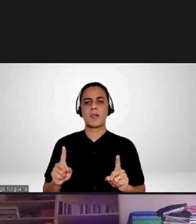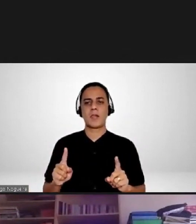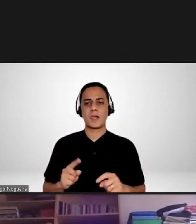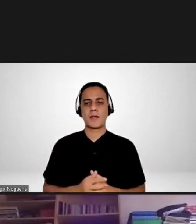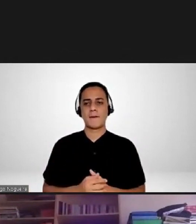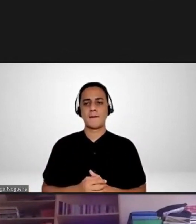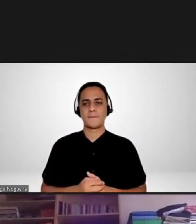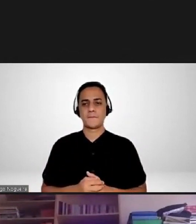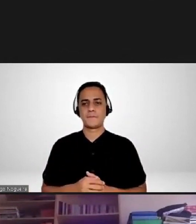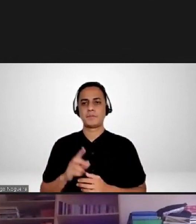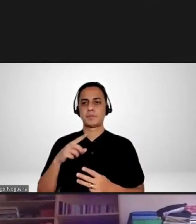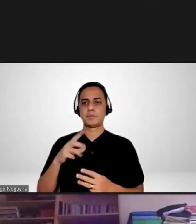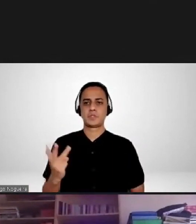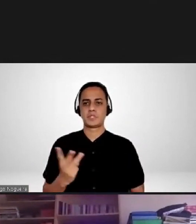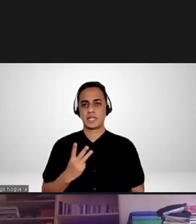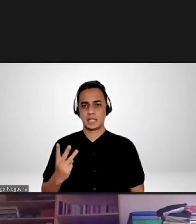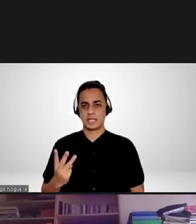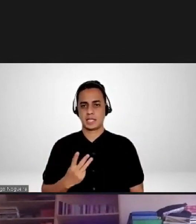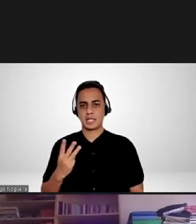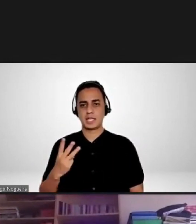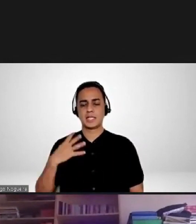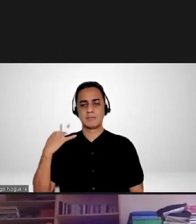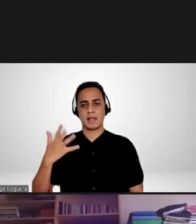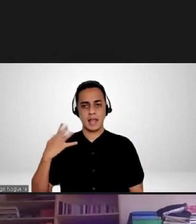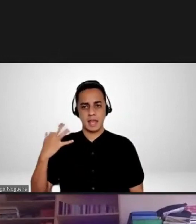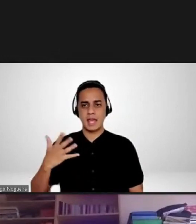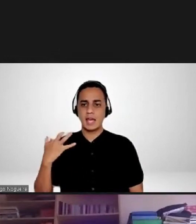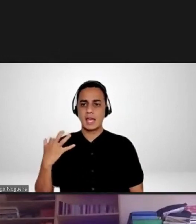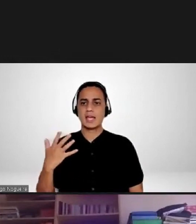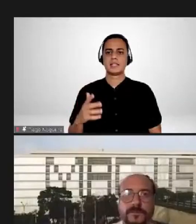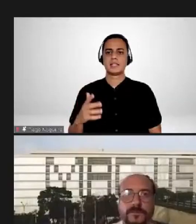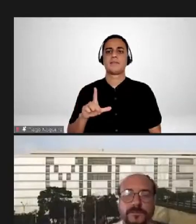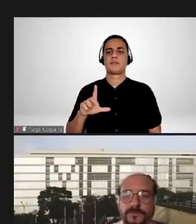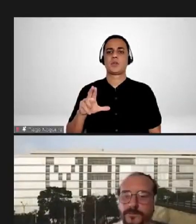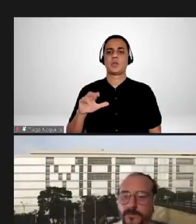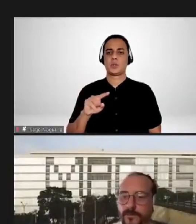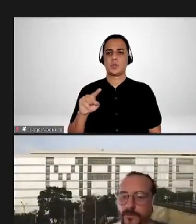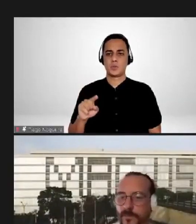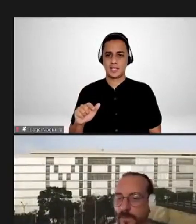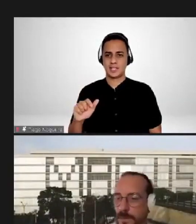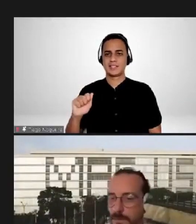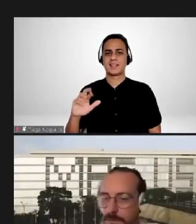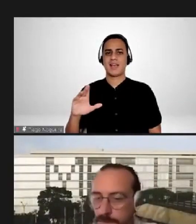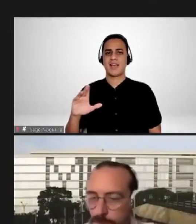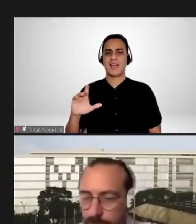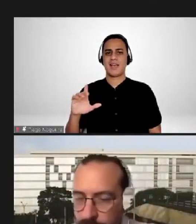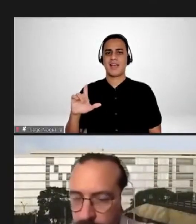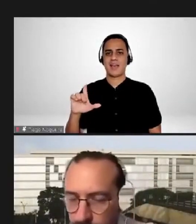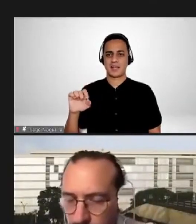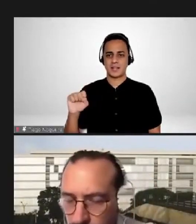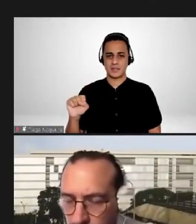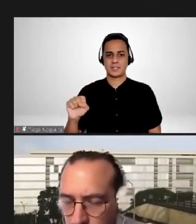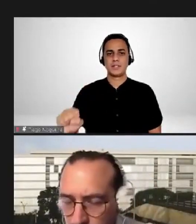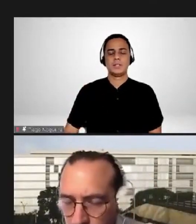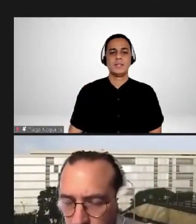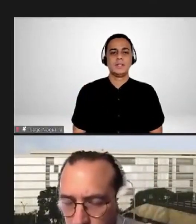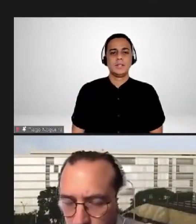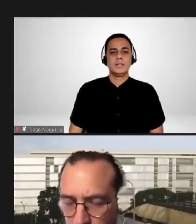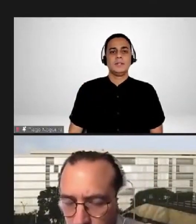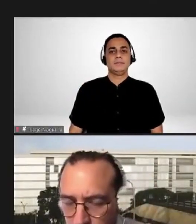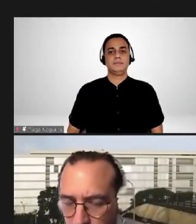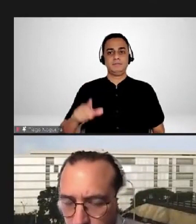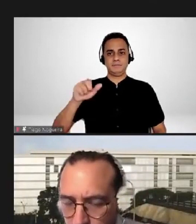para os três palestrantes. Olha, Luiz Carlos de Menezes, ele pergunta assim, será que a nossa escola